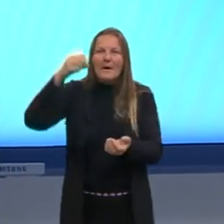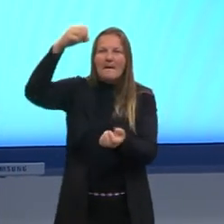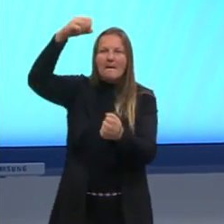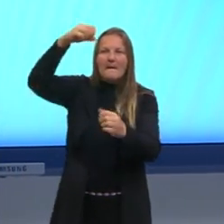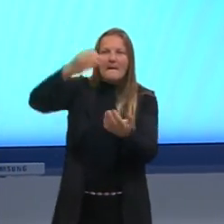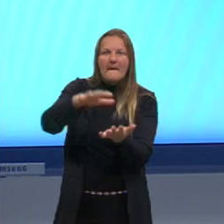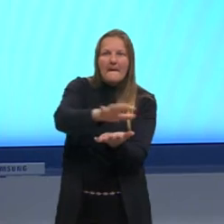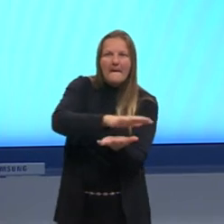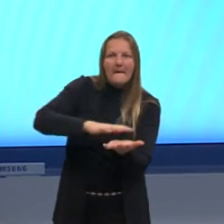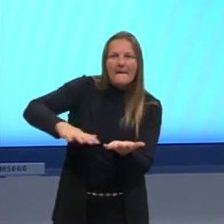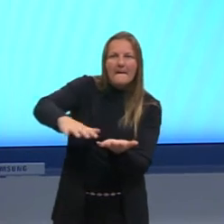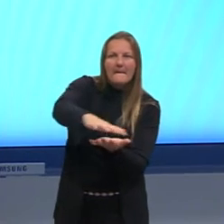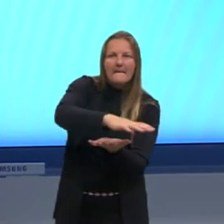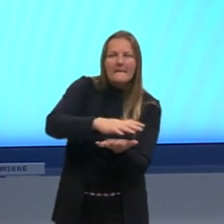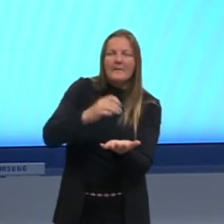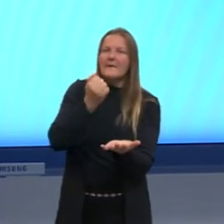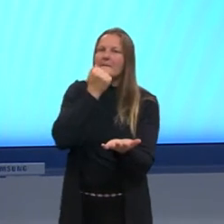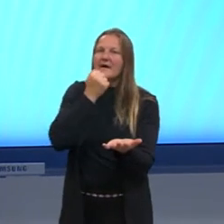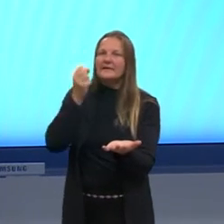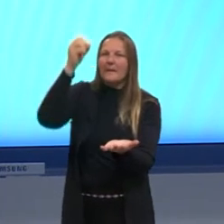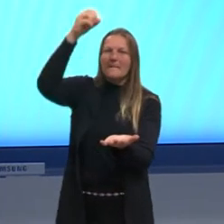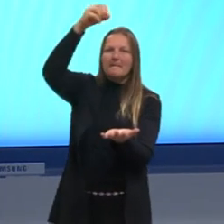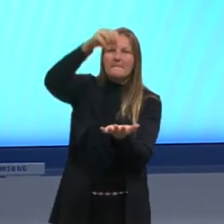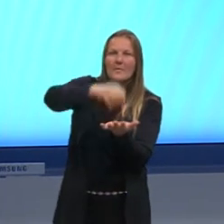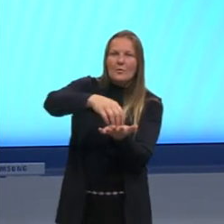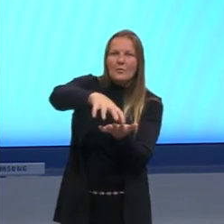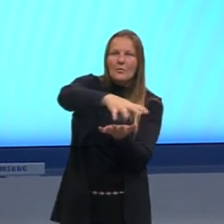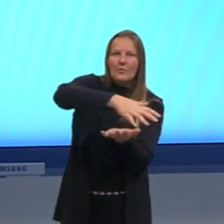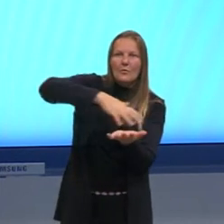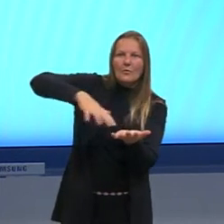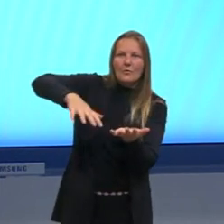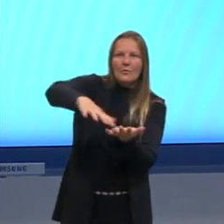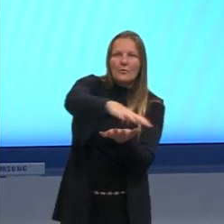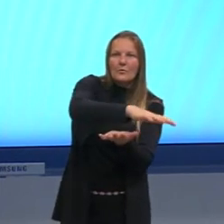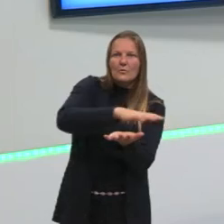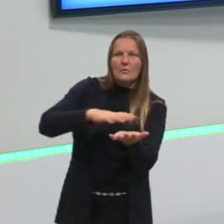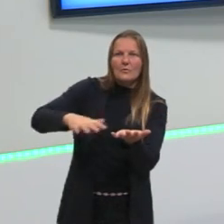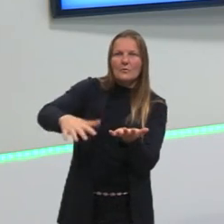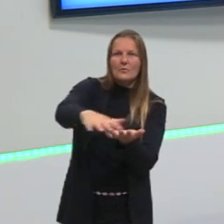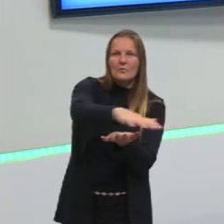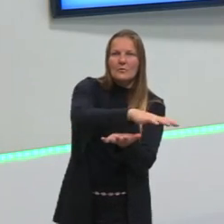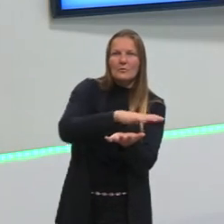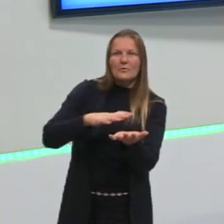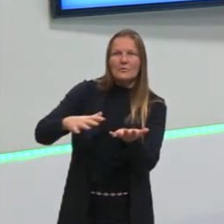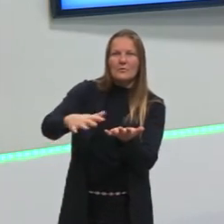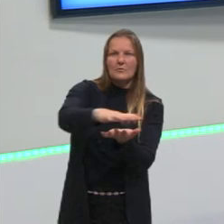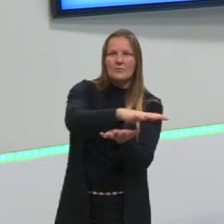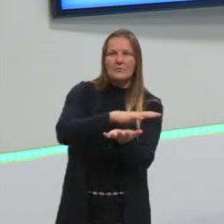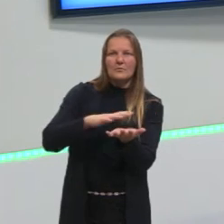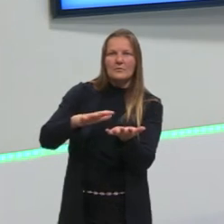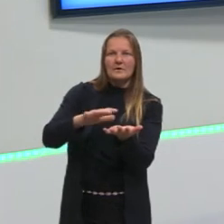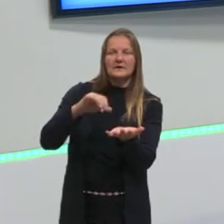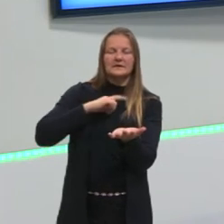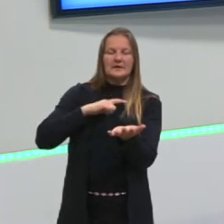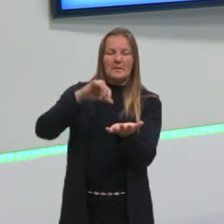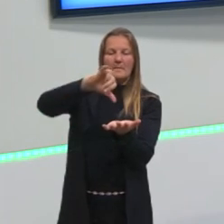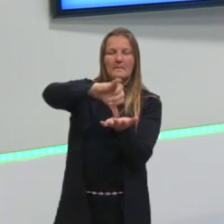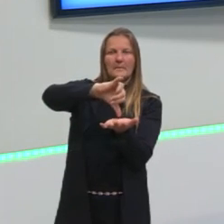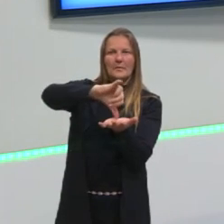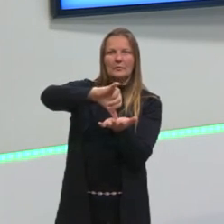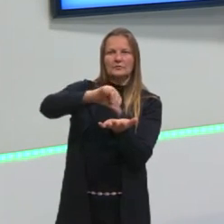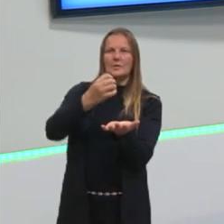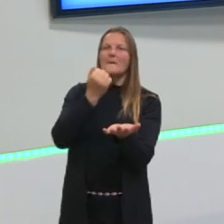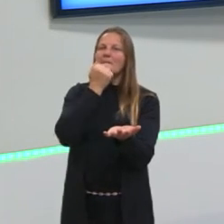na água. A gente vê, então, esse movimento circular das ondas e a gente pode representar, então, com um ponto, que é a